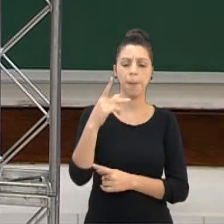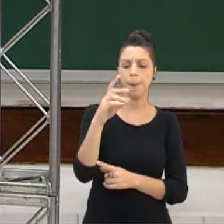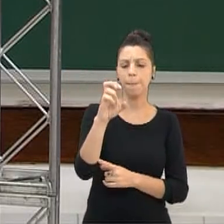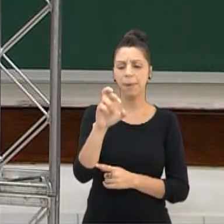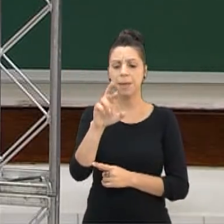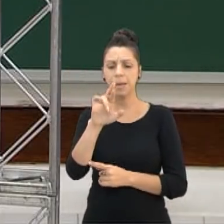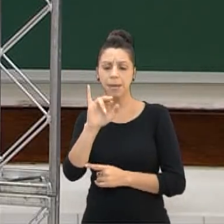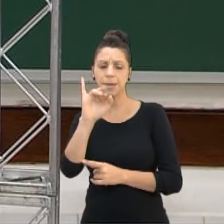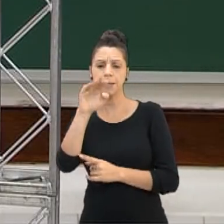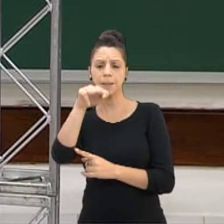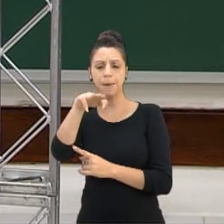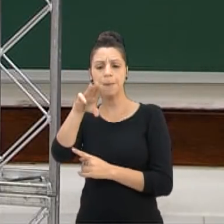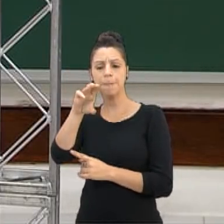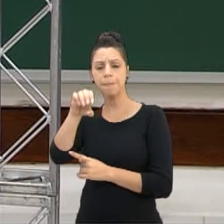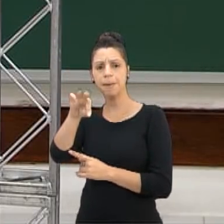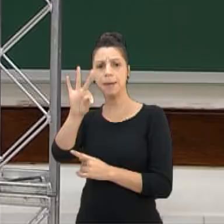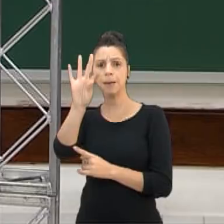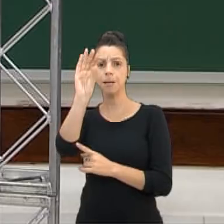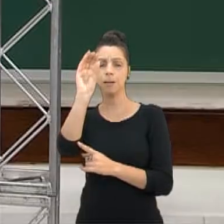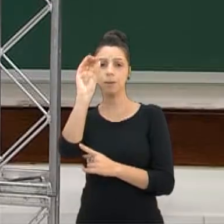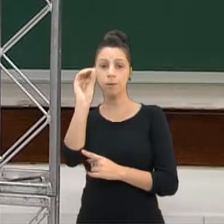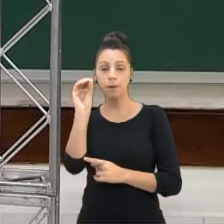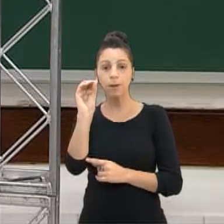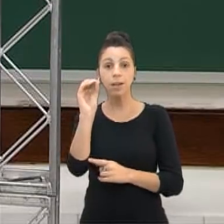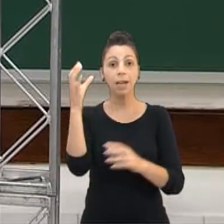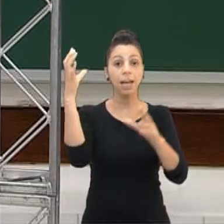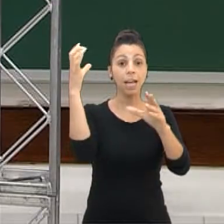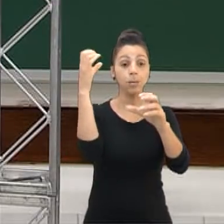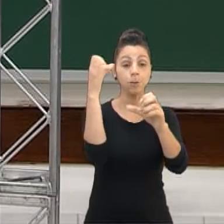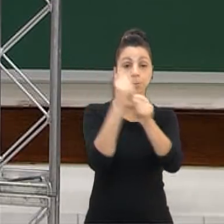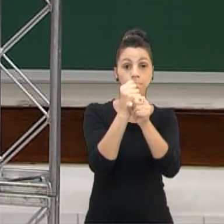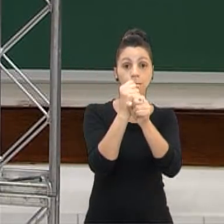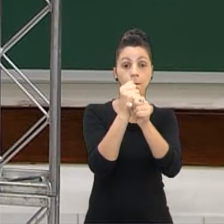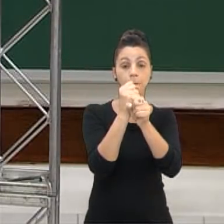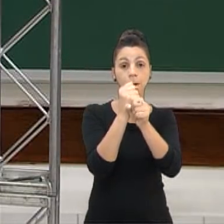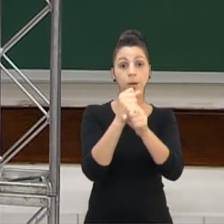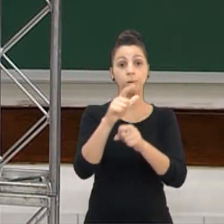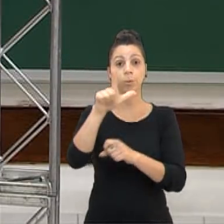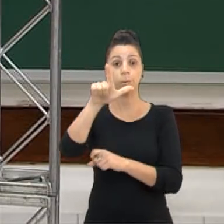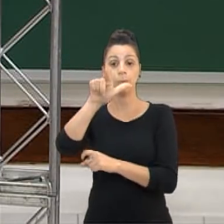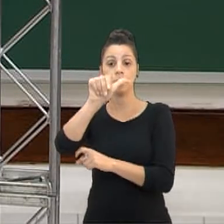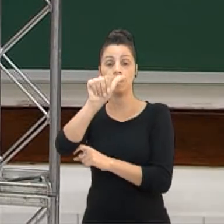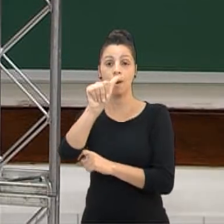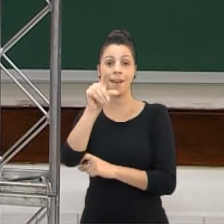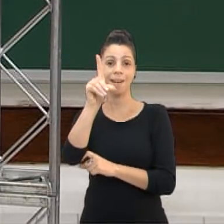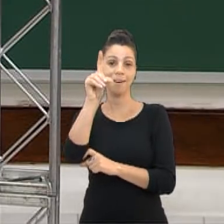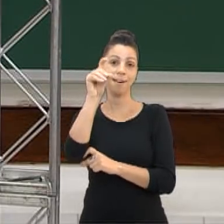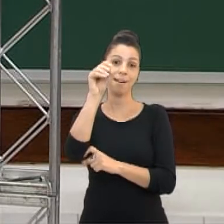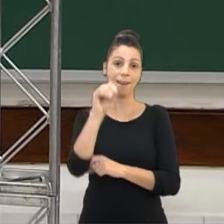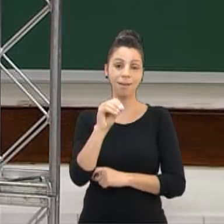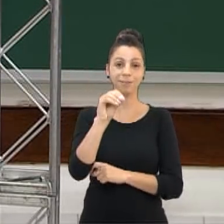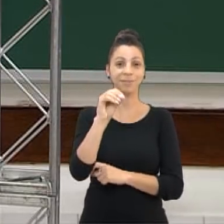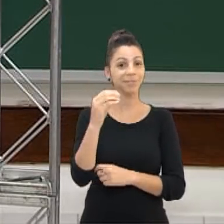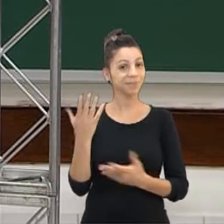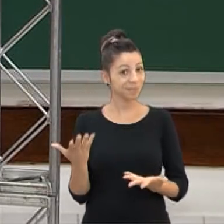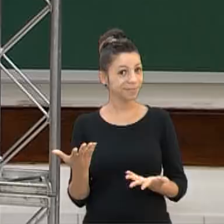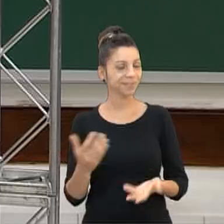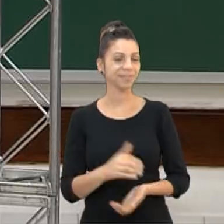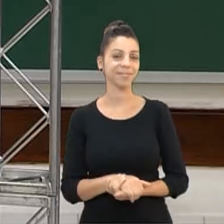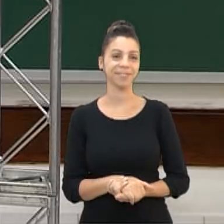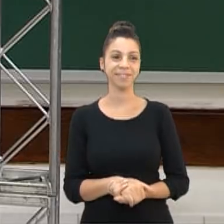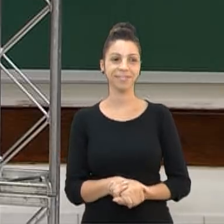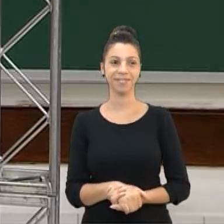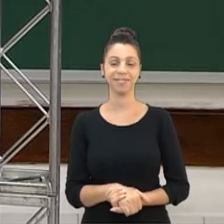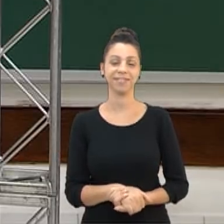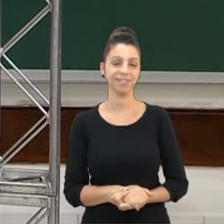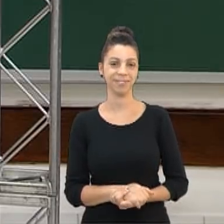mesmo? Perímetro é a soma dos seus lados. Isso mesmo, o perímetro é a soma dos seus lados. Vamos